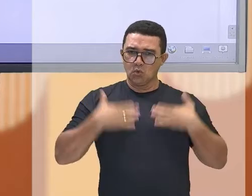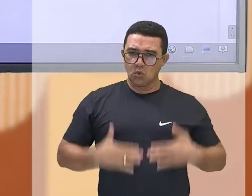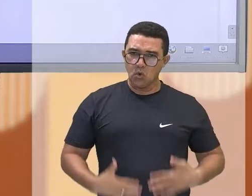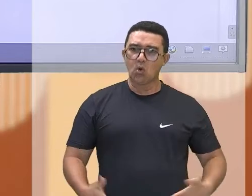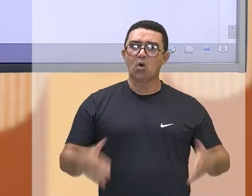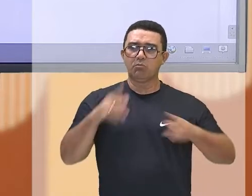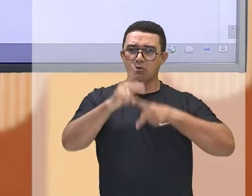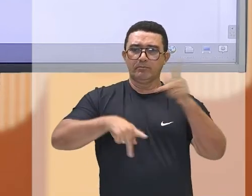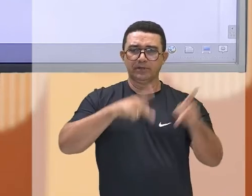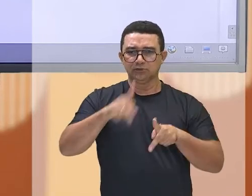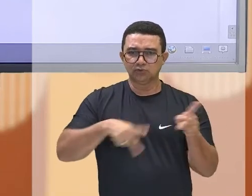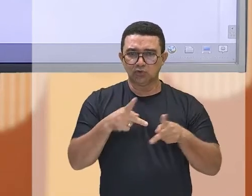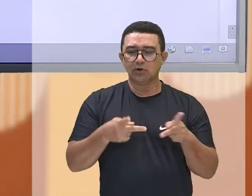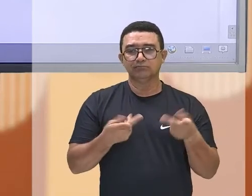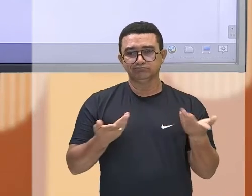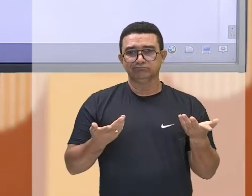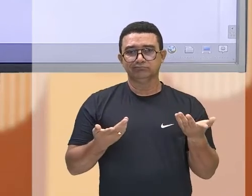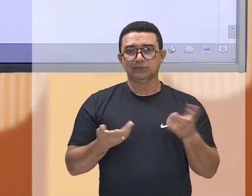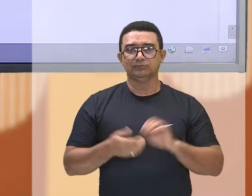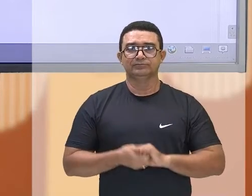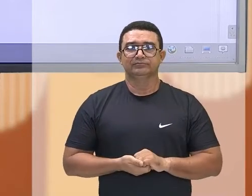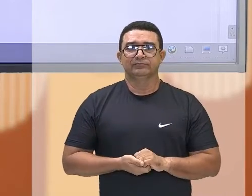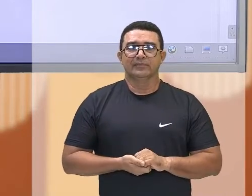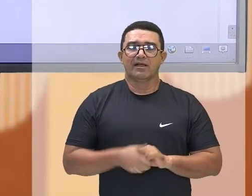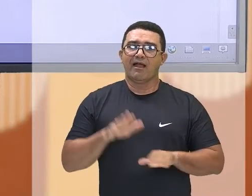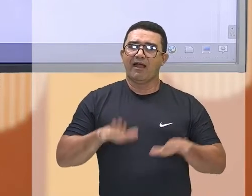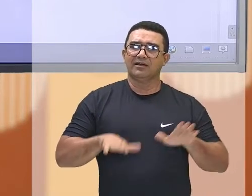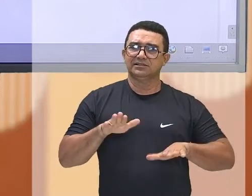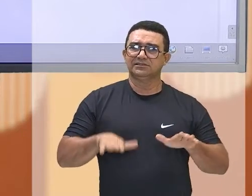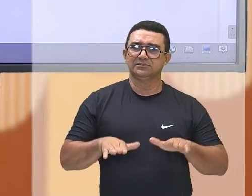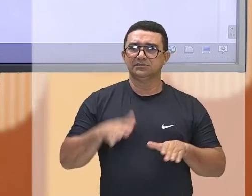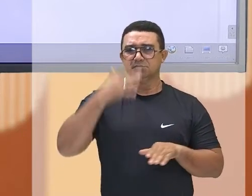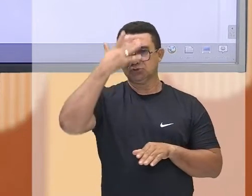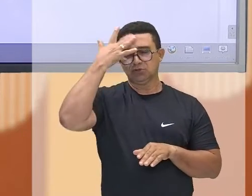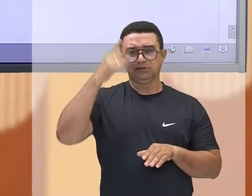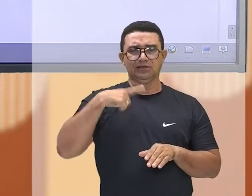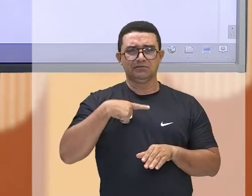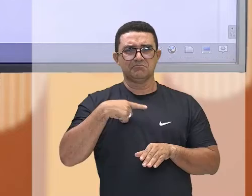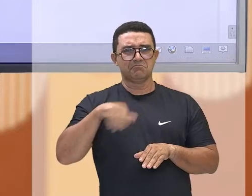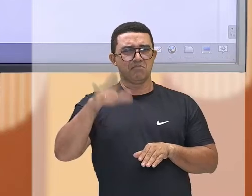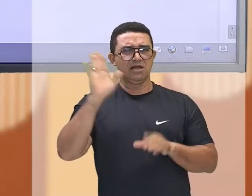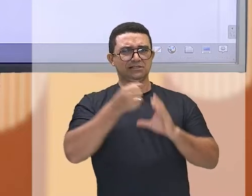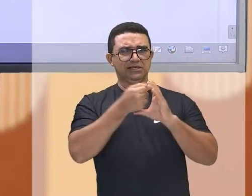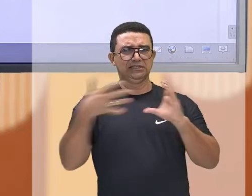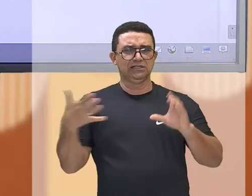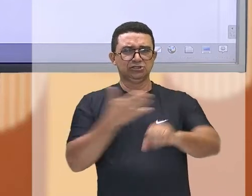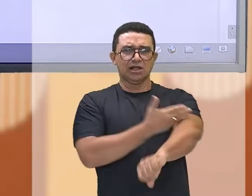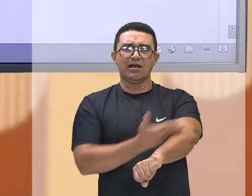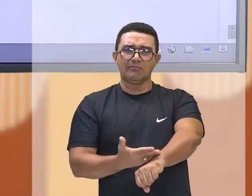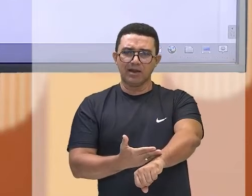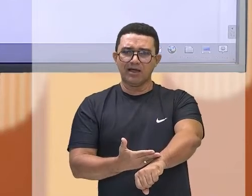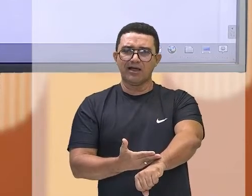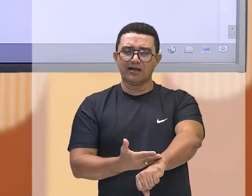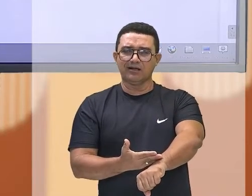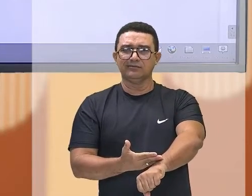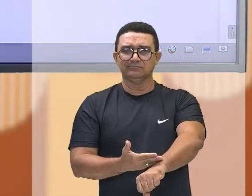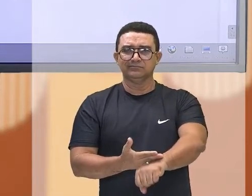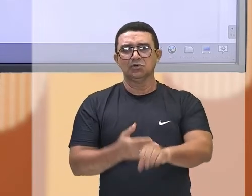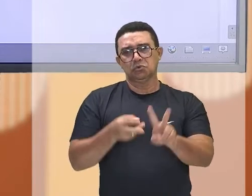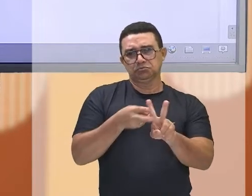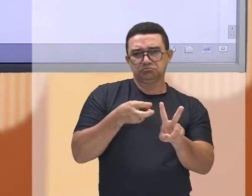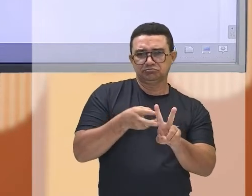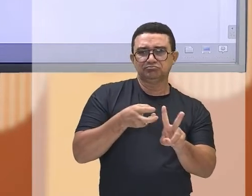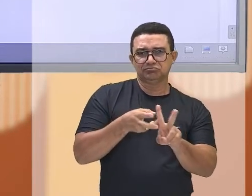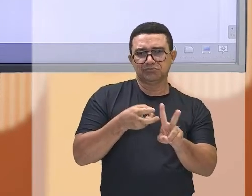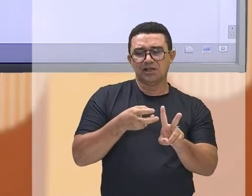a população preta. E aí, aqueles que têm mais traços brancos, mais traços indígenas, acabam,